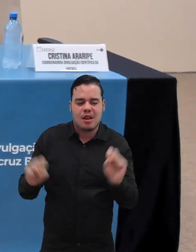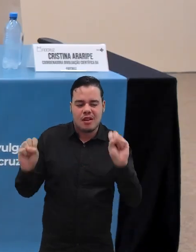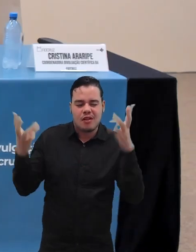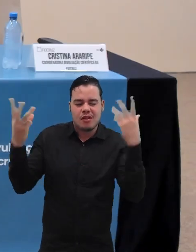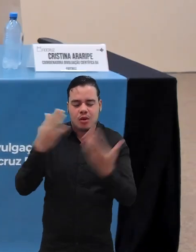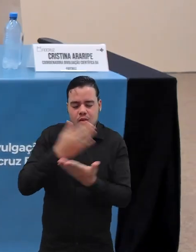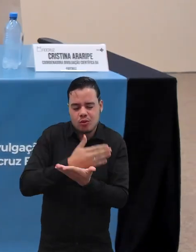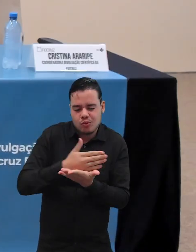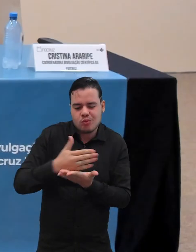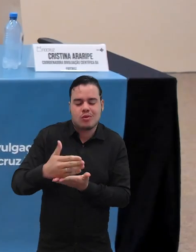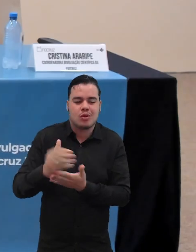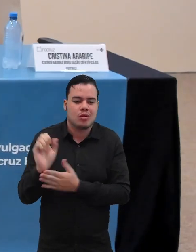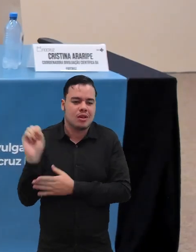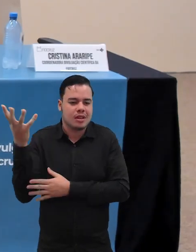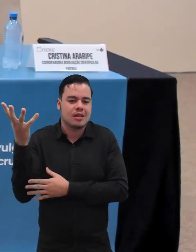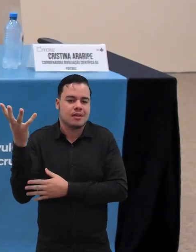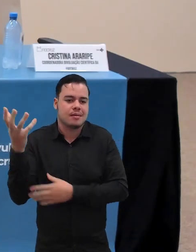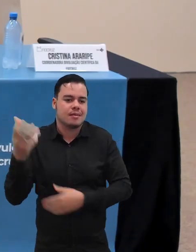acontecer.